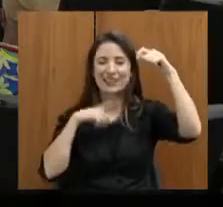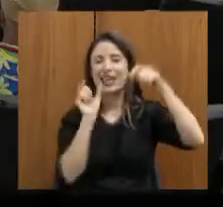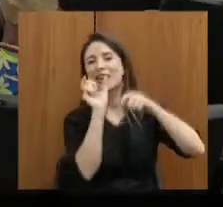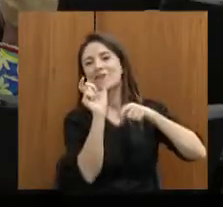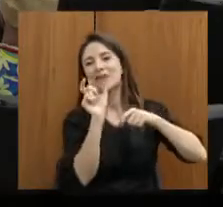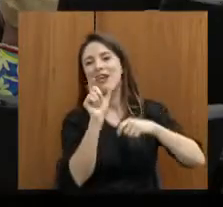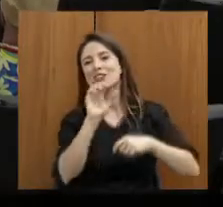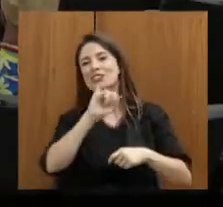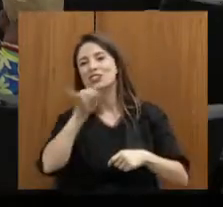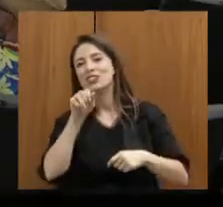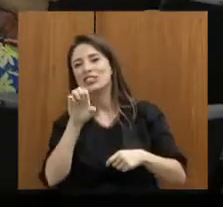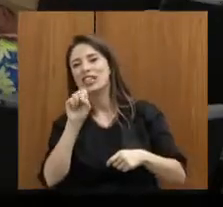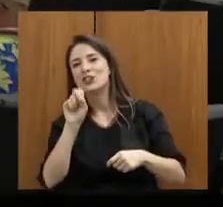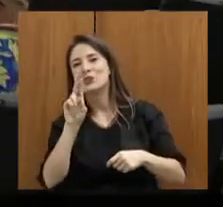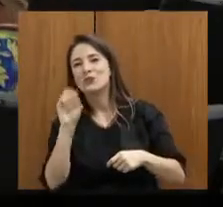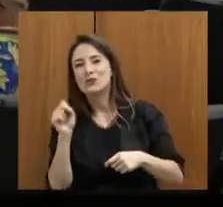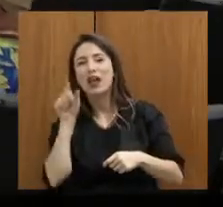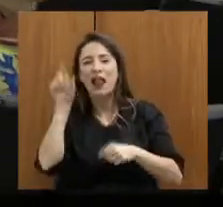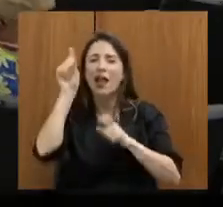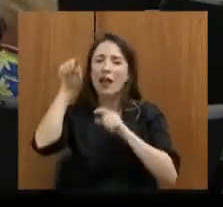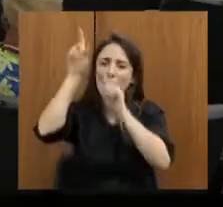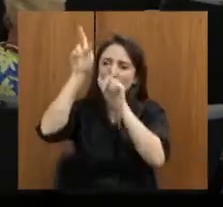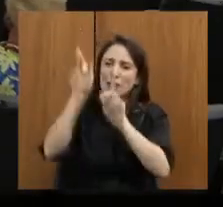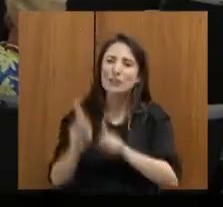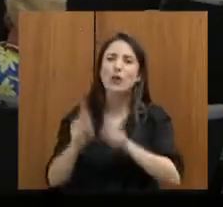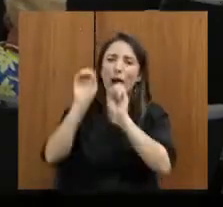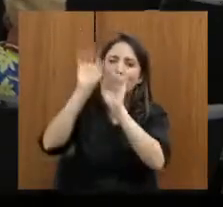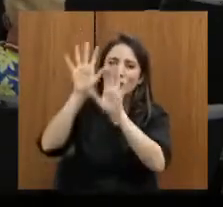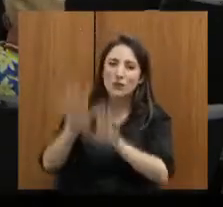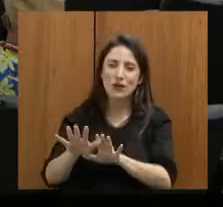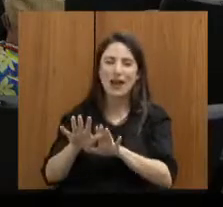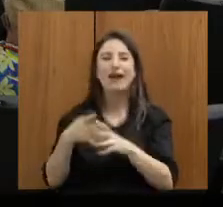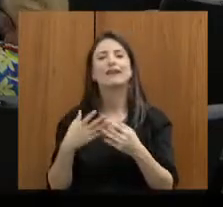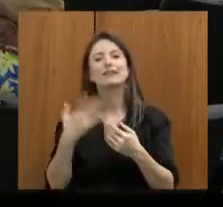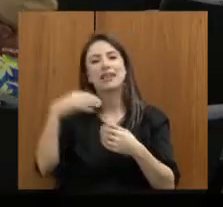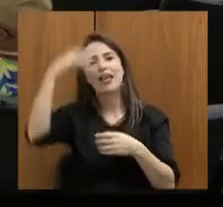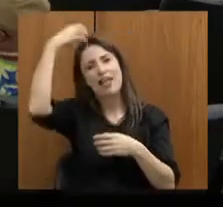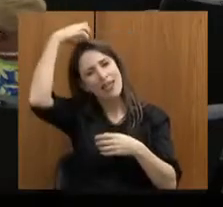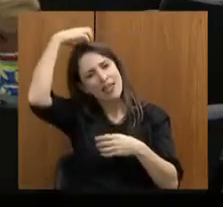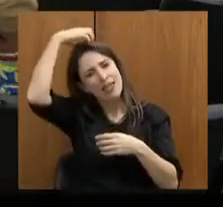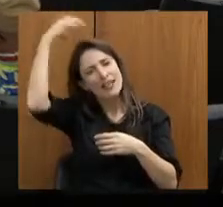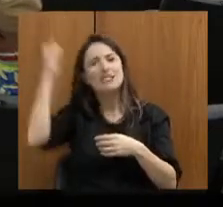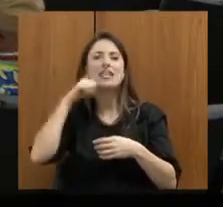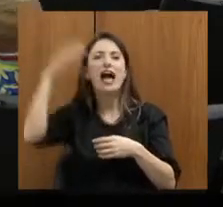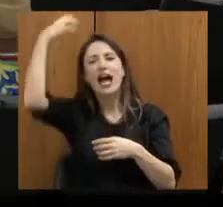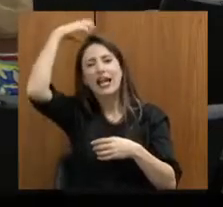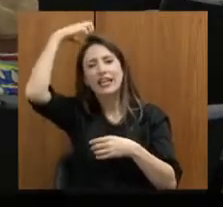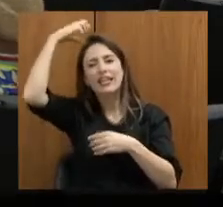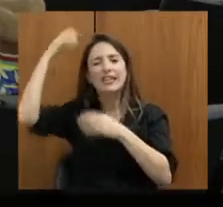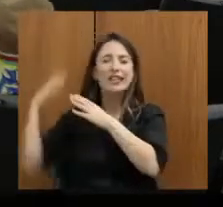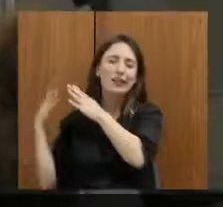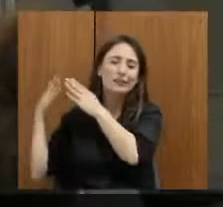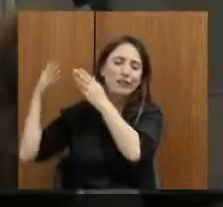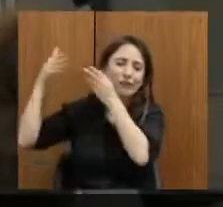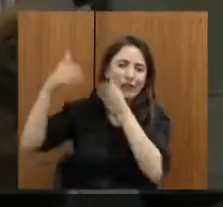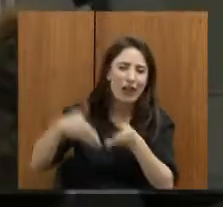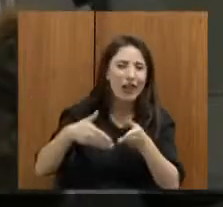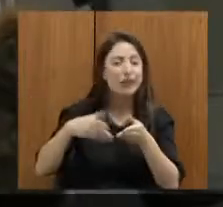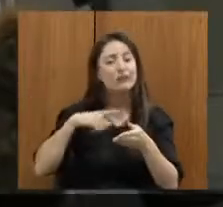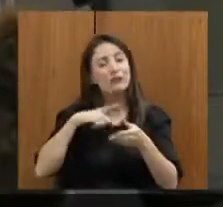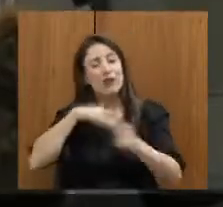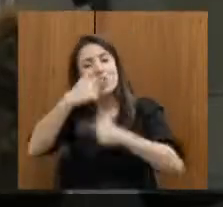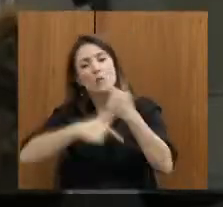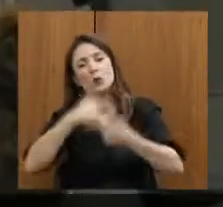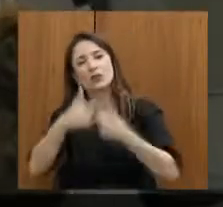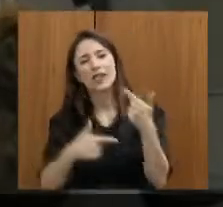que os nossos reis e rainhas vieram para cá e tiveram que abraçar as causas que não eram nossas e a senhora